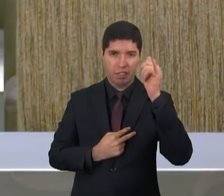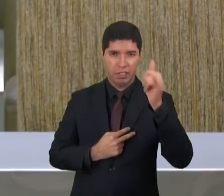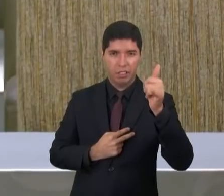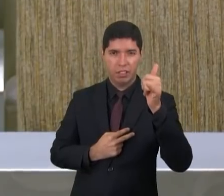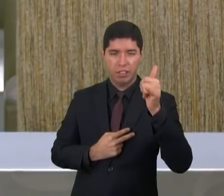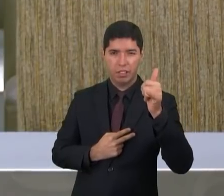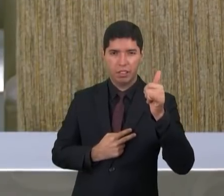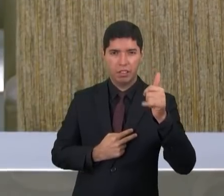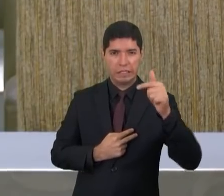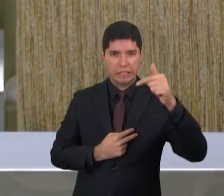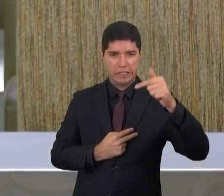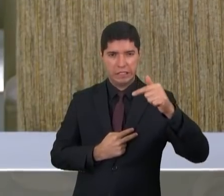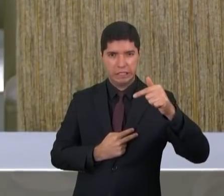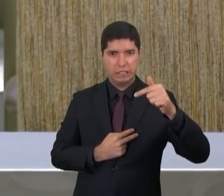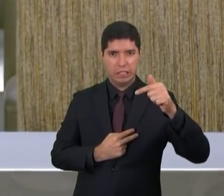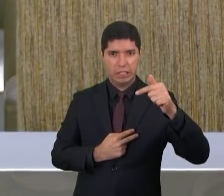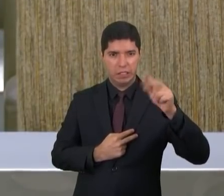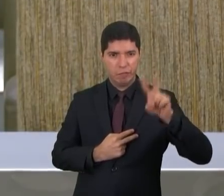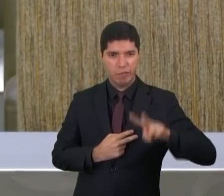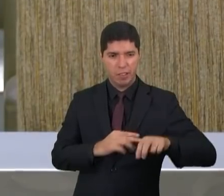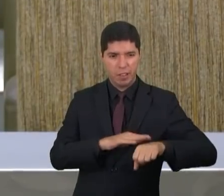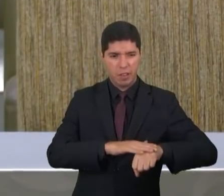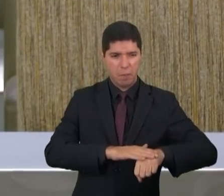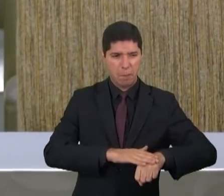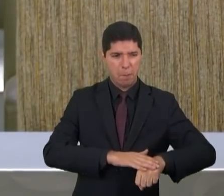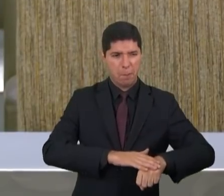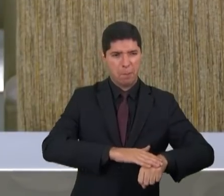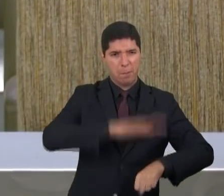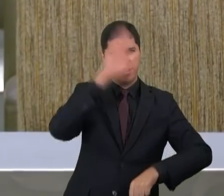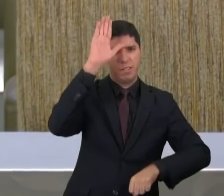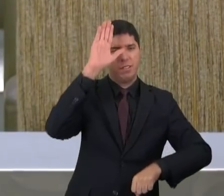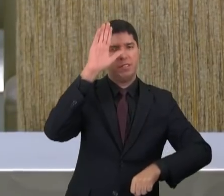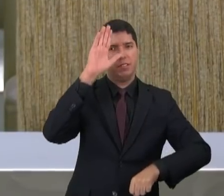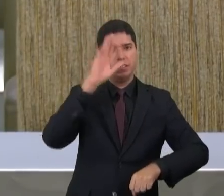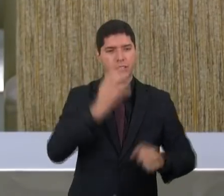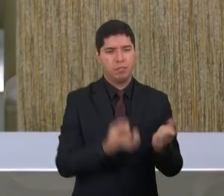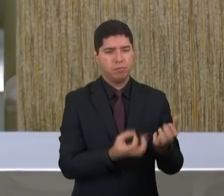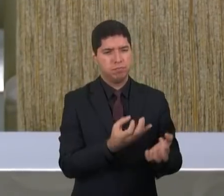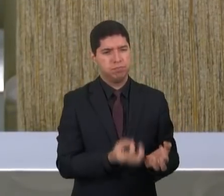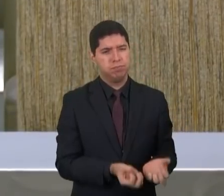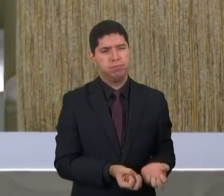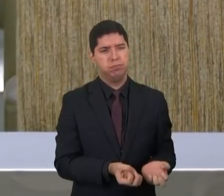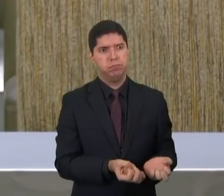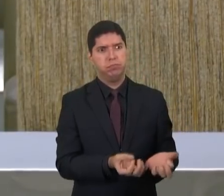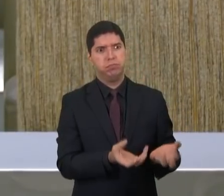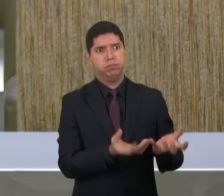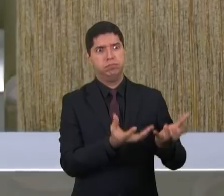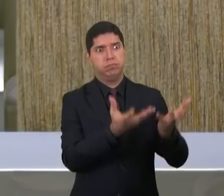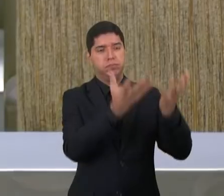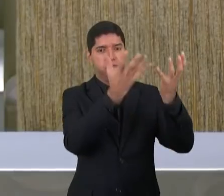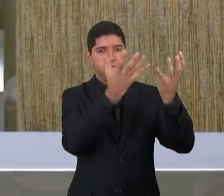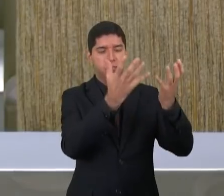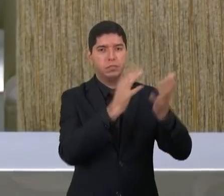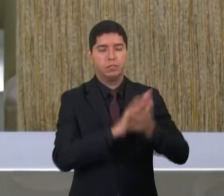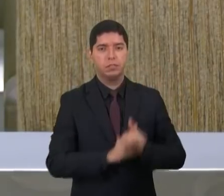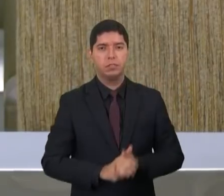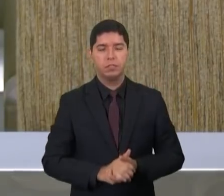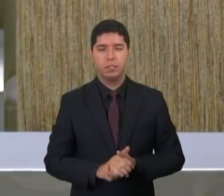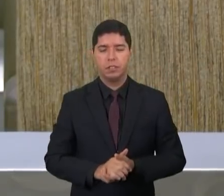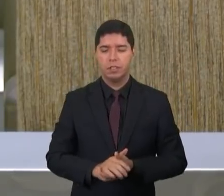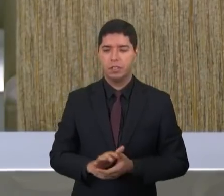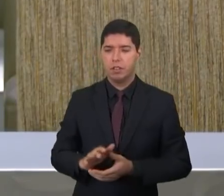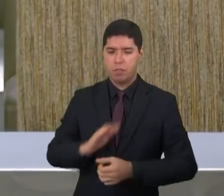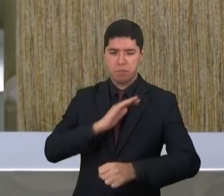aumentar 7 vezes. Eu vou perseguir mais, eu vou prender, eu vou colocar gente forte para tomar